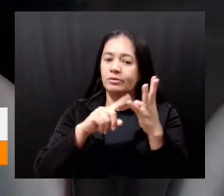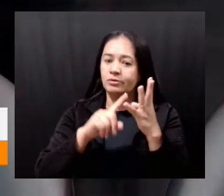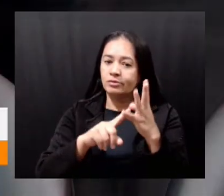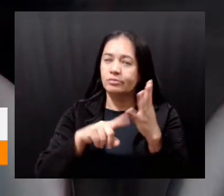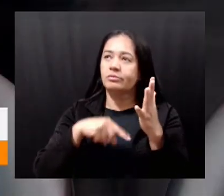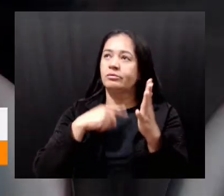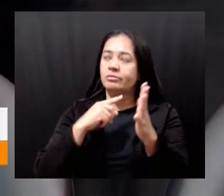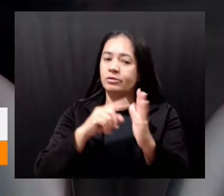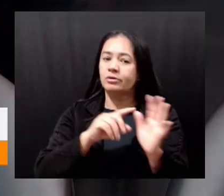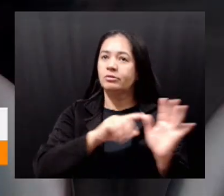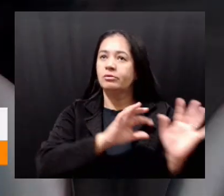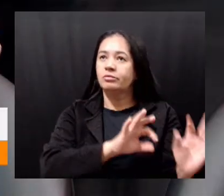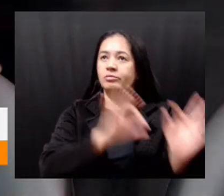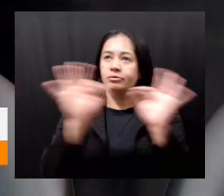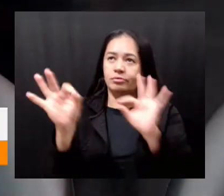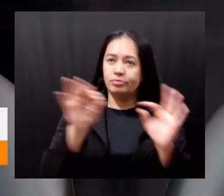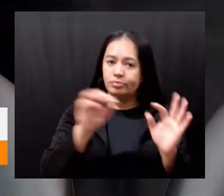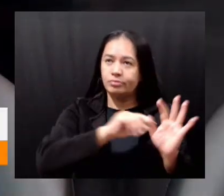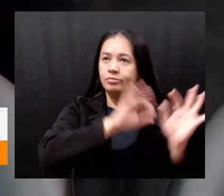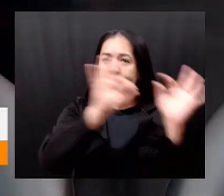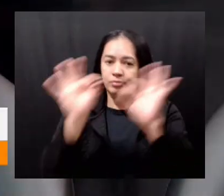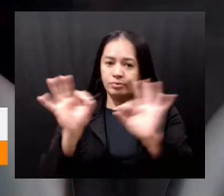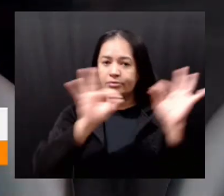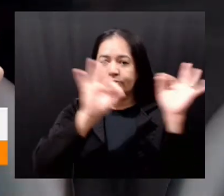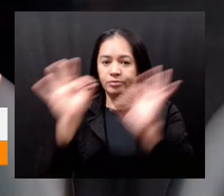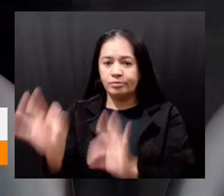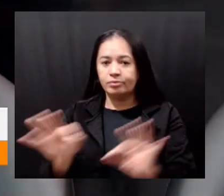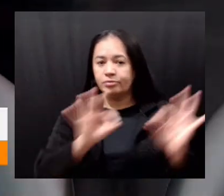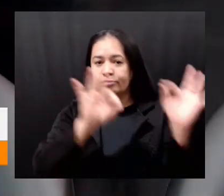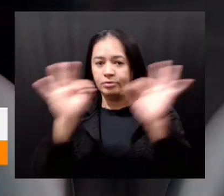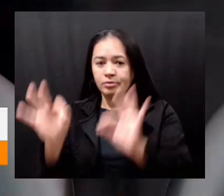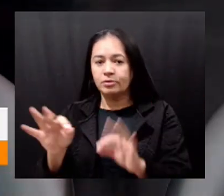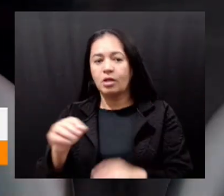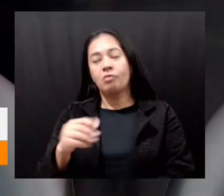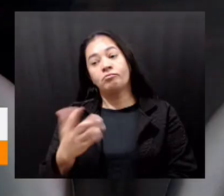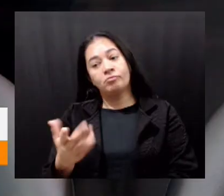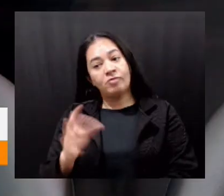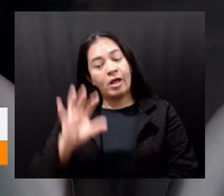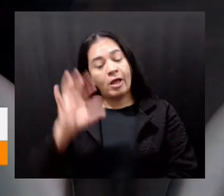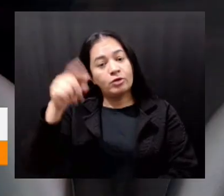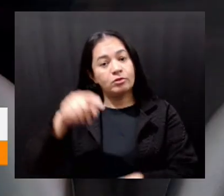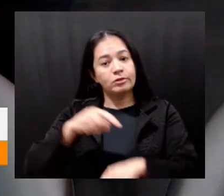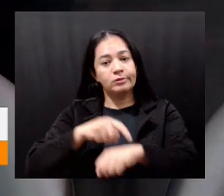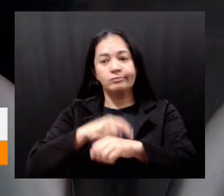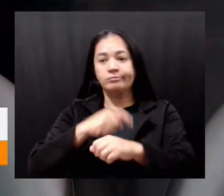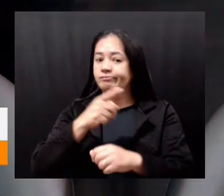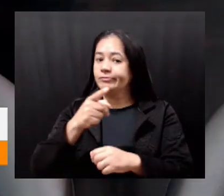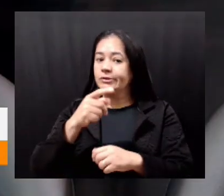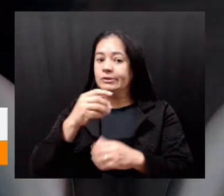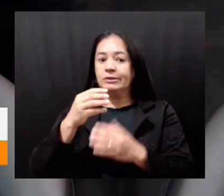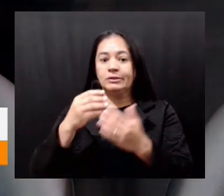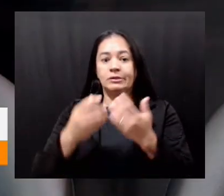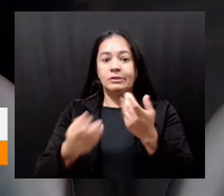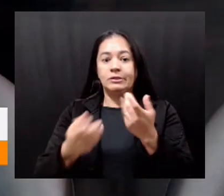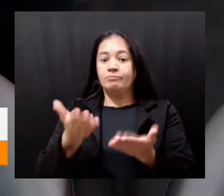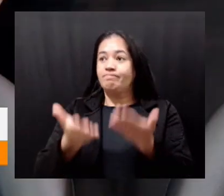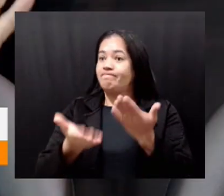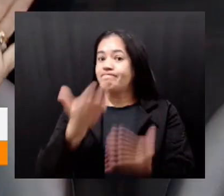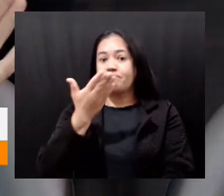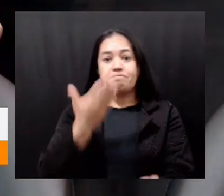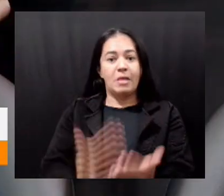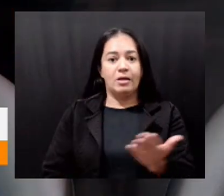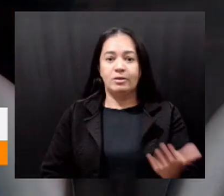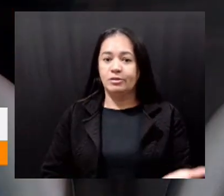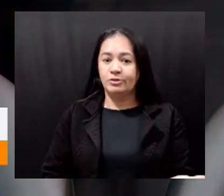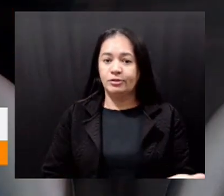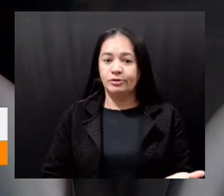hora desregula, né, uma hora você desregula e você perde a mão disso. Uhum. Que muitas vezes eu não estou